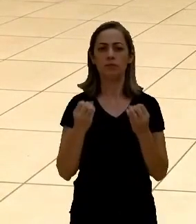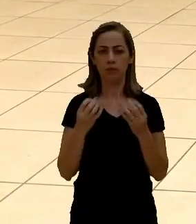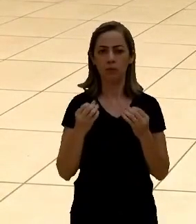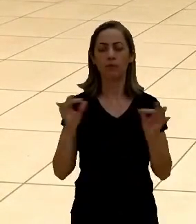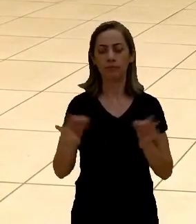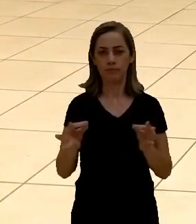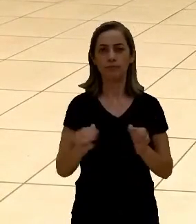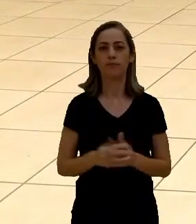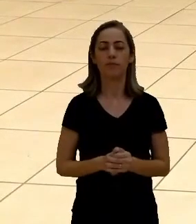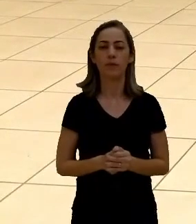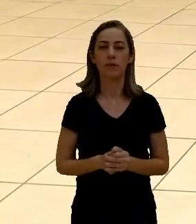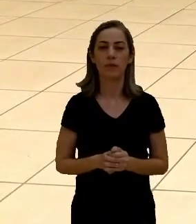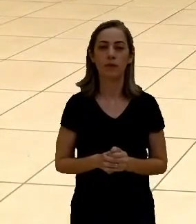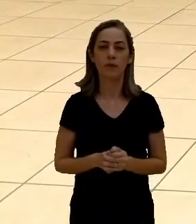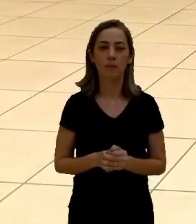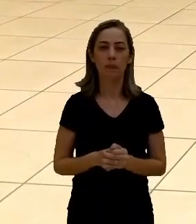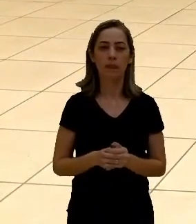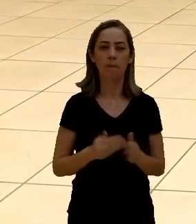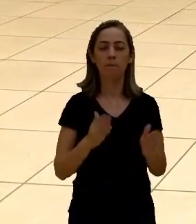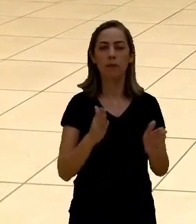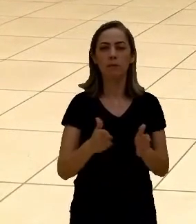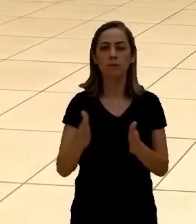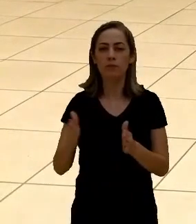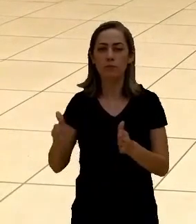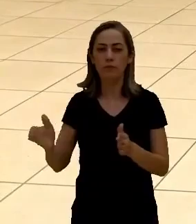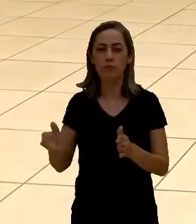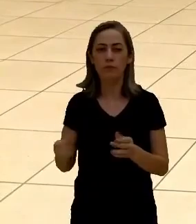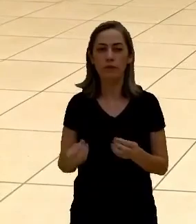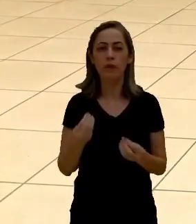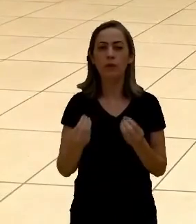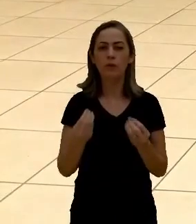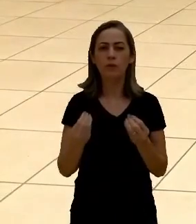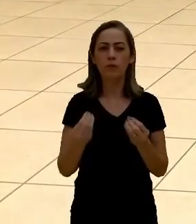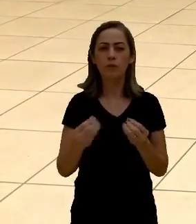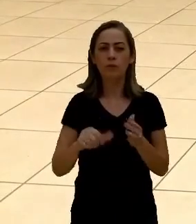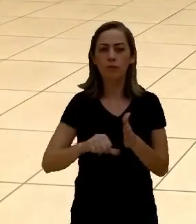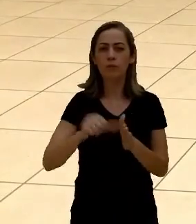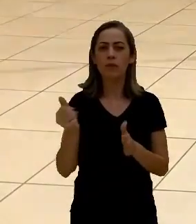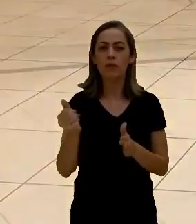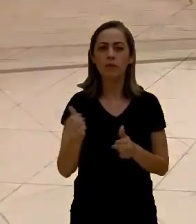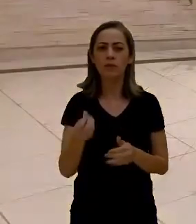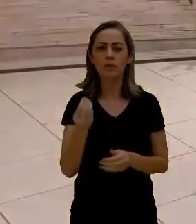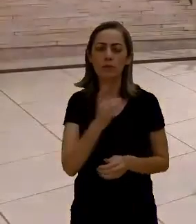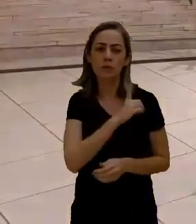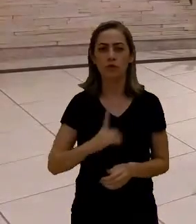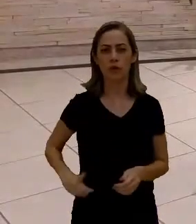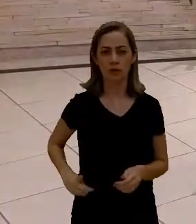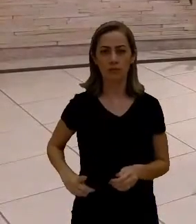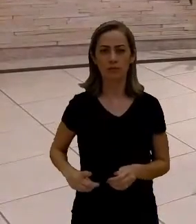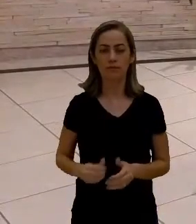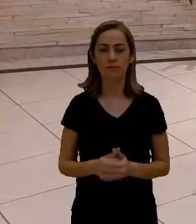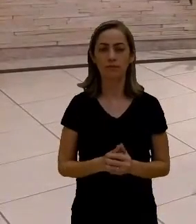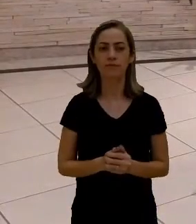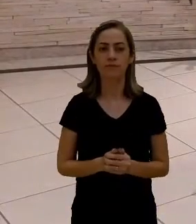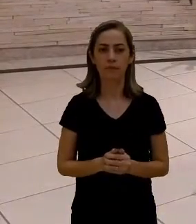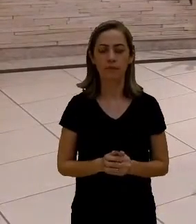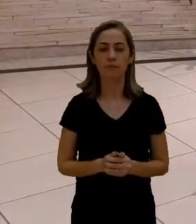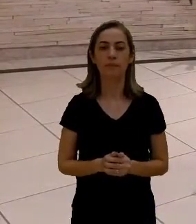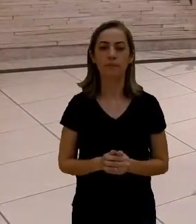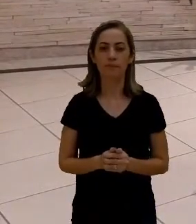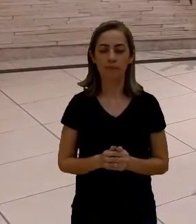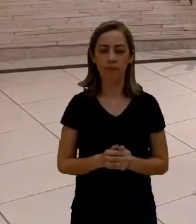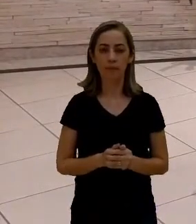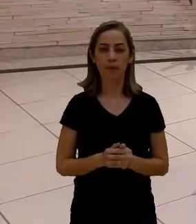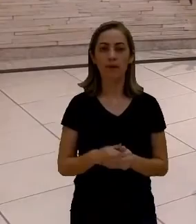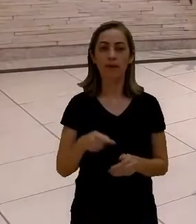o processo é primeiro a questão de se tornar diácono é algo que você recebeu um convite é você é convidado